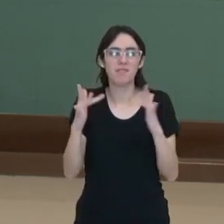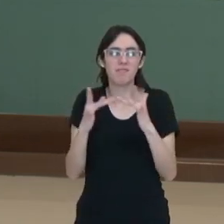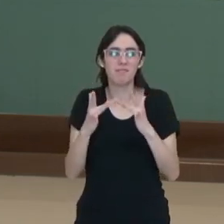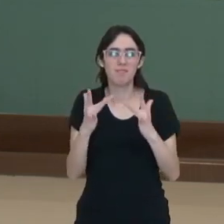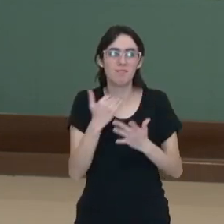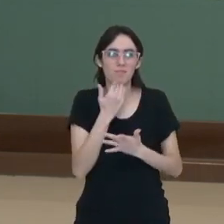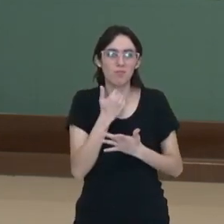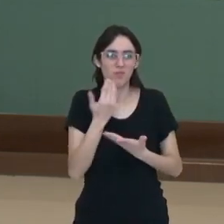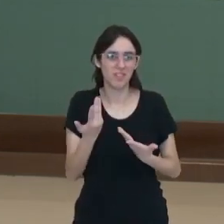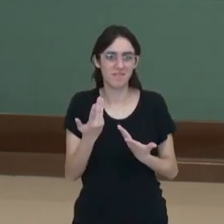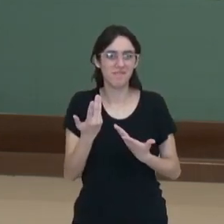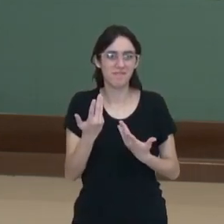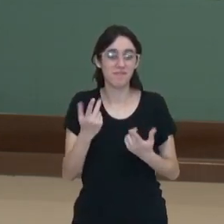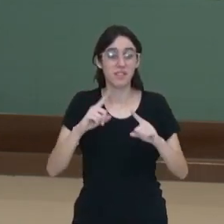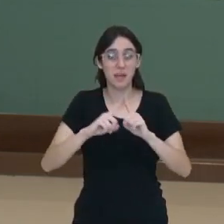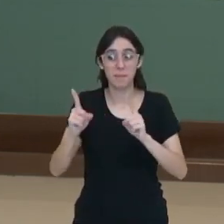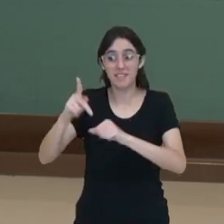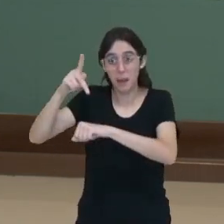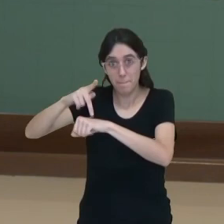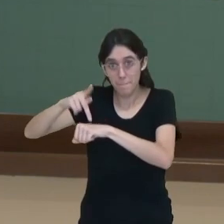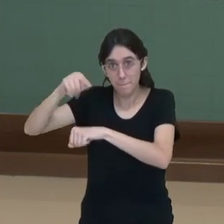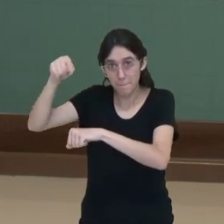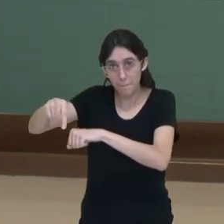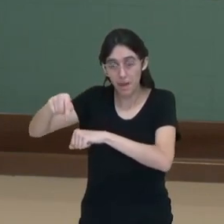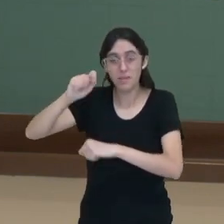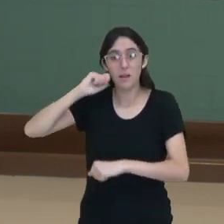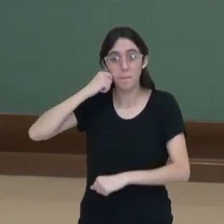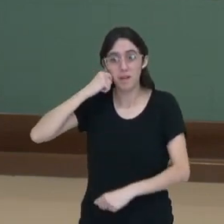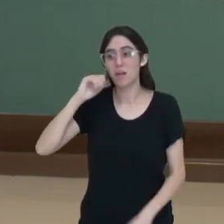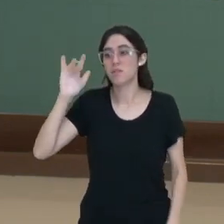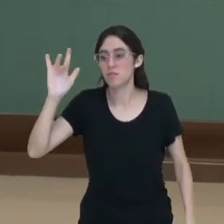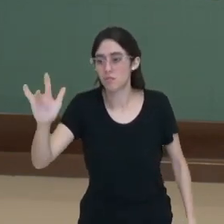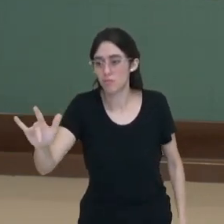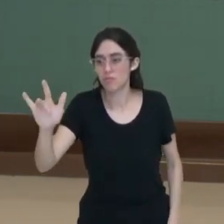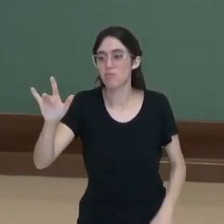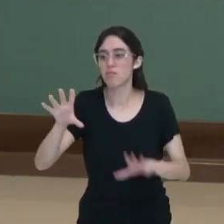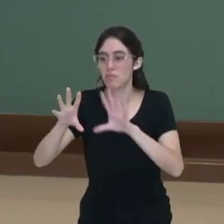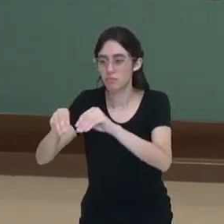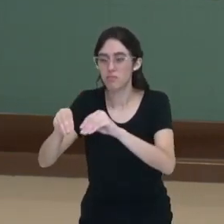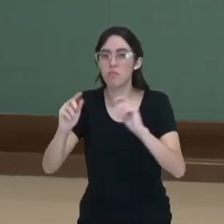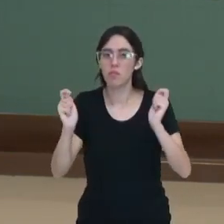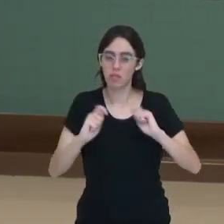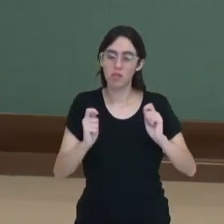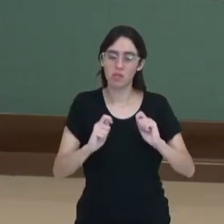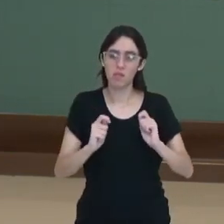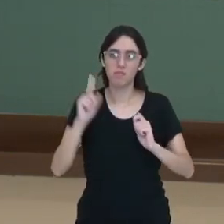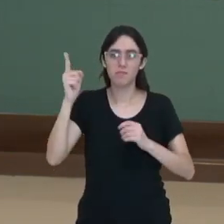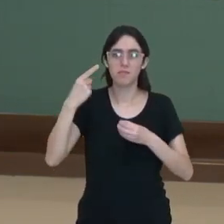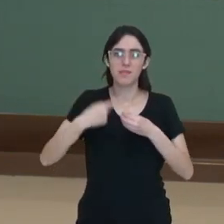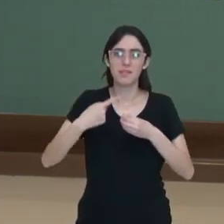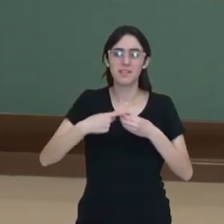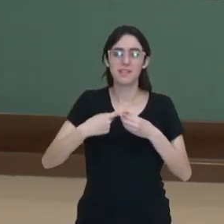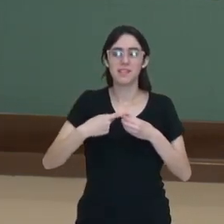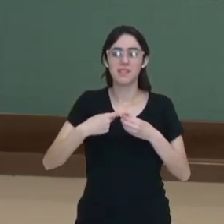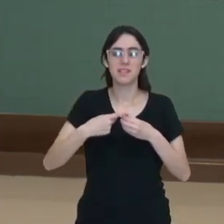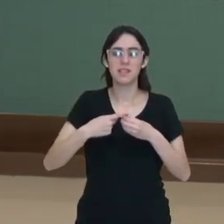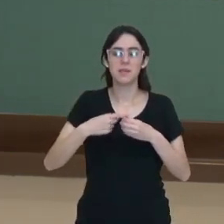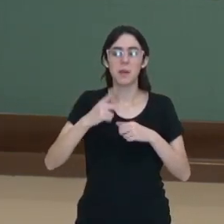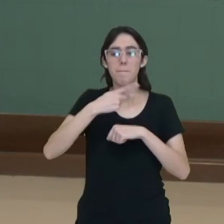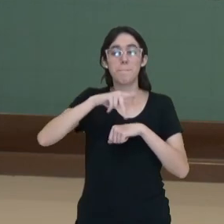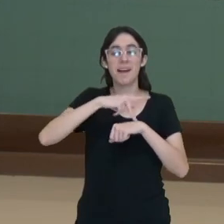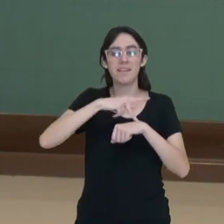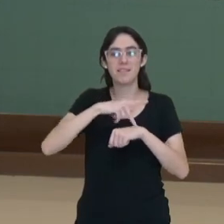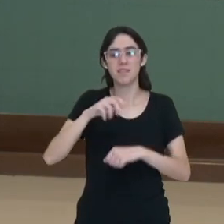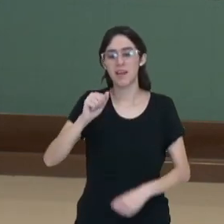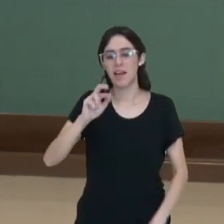Mas a pedra, o entorno arquitetônico, ela fica inclusive na cidade da Arábia Saudita, no país da